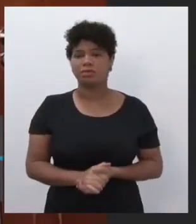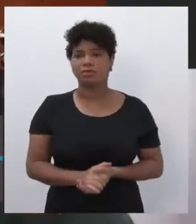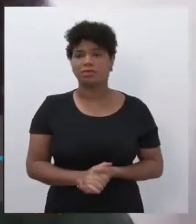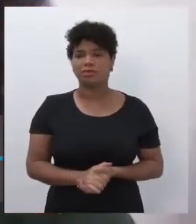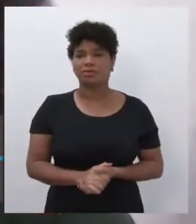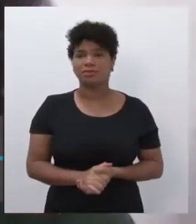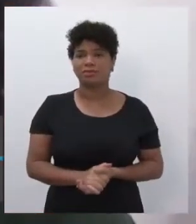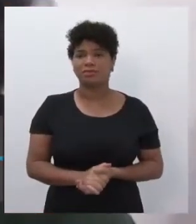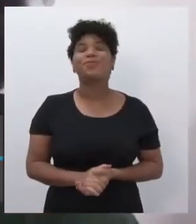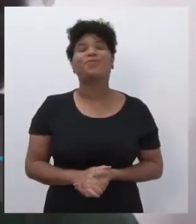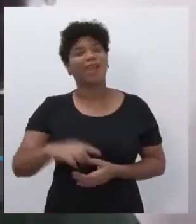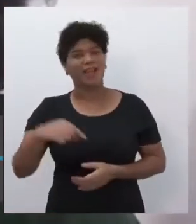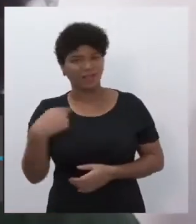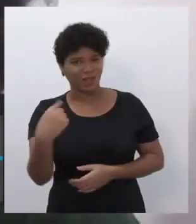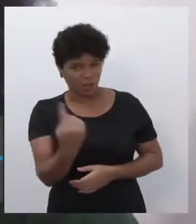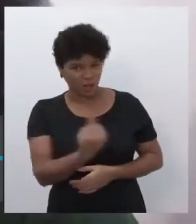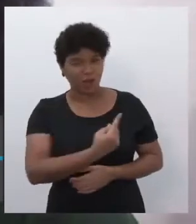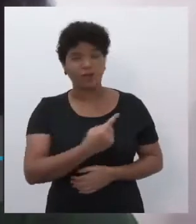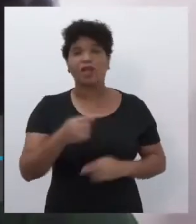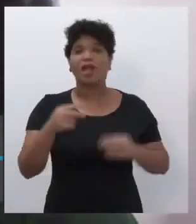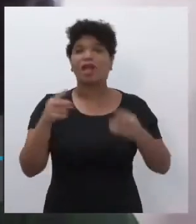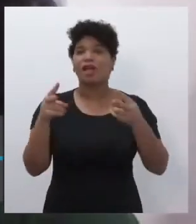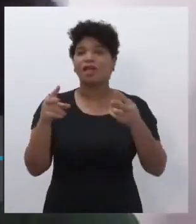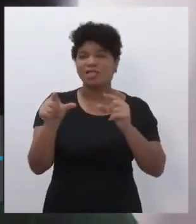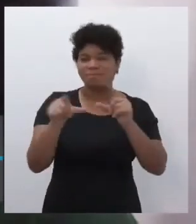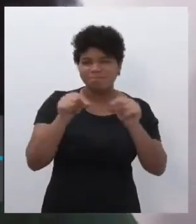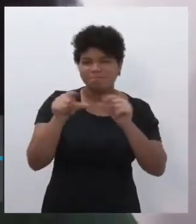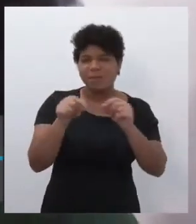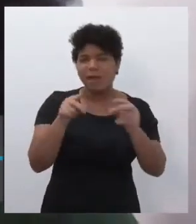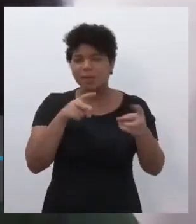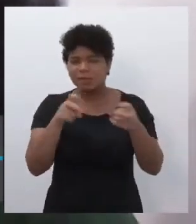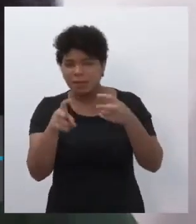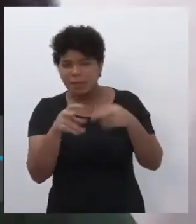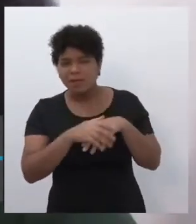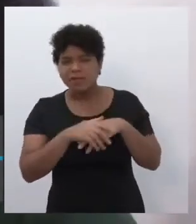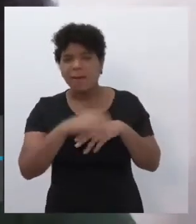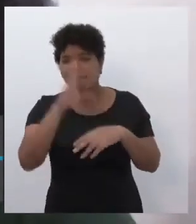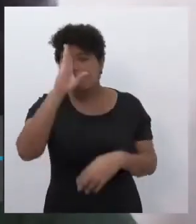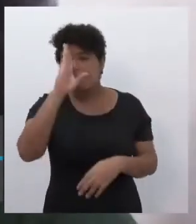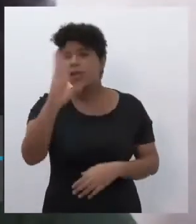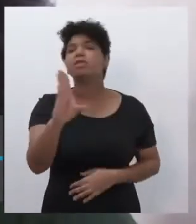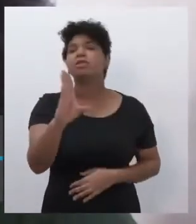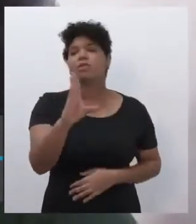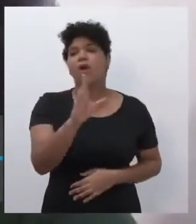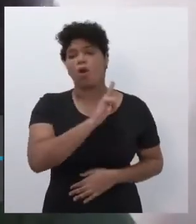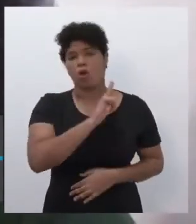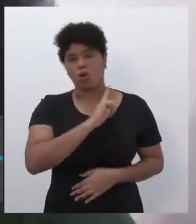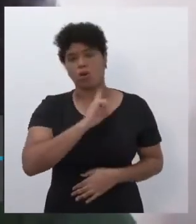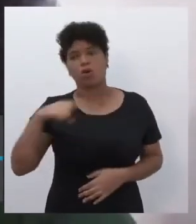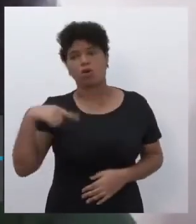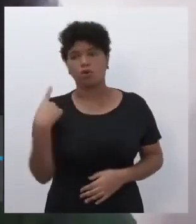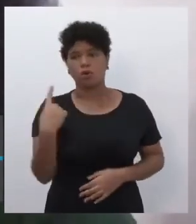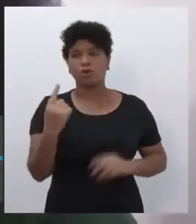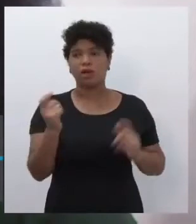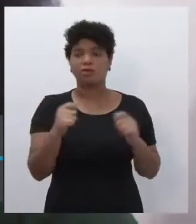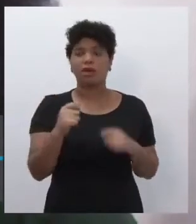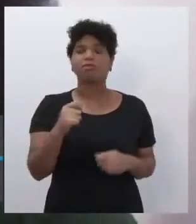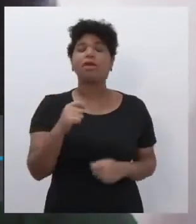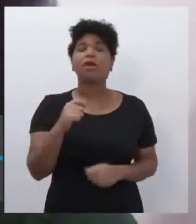Então, Renan, nós escolhemos as habilidades essenciais selecionadas para a recuperação de janeiro